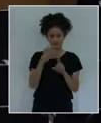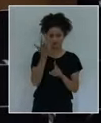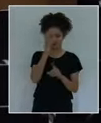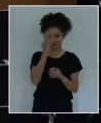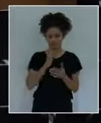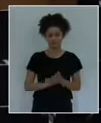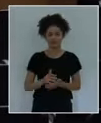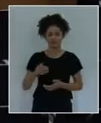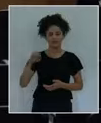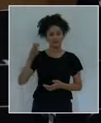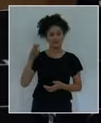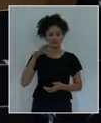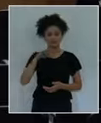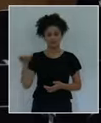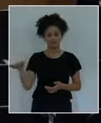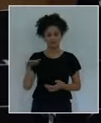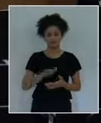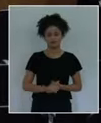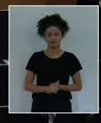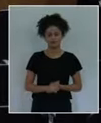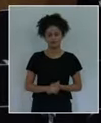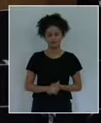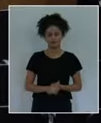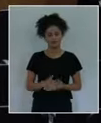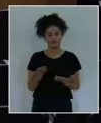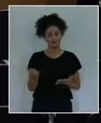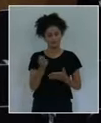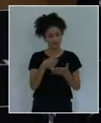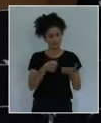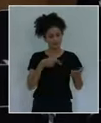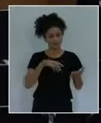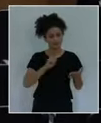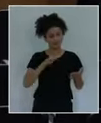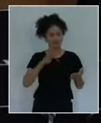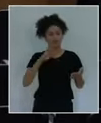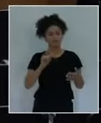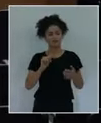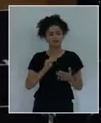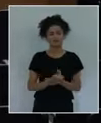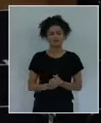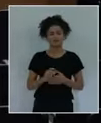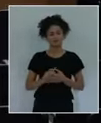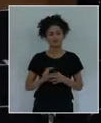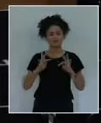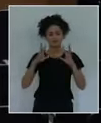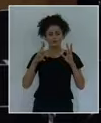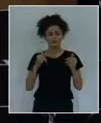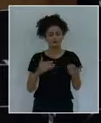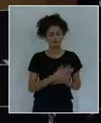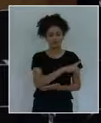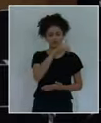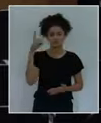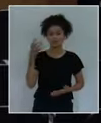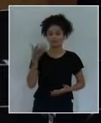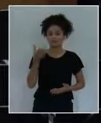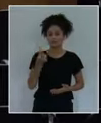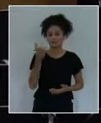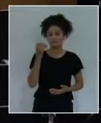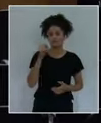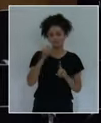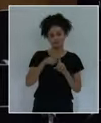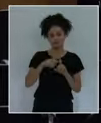às 17h30. Assim se lavrou-se a presente ata, aprovada em reunião plenária no dia 6/2/2020,